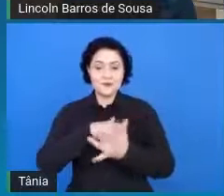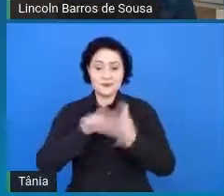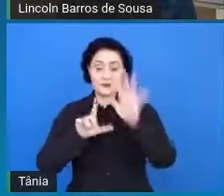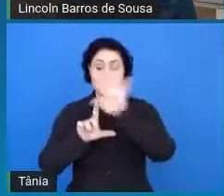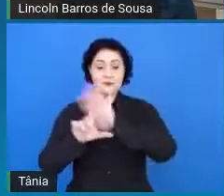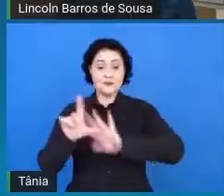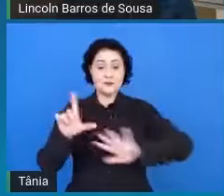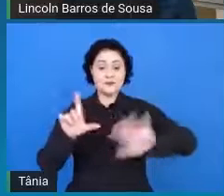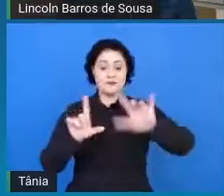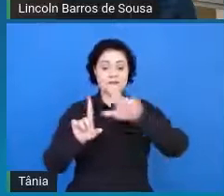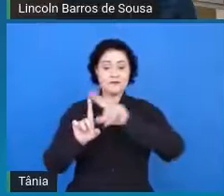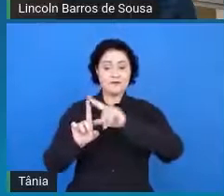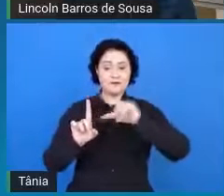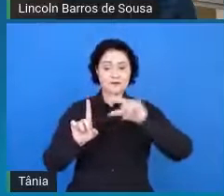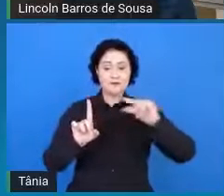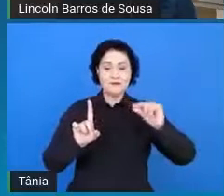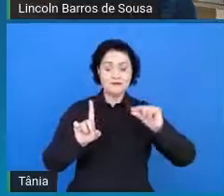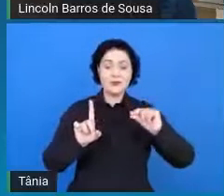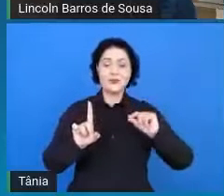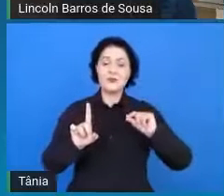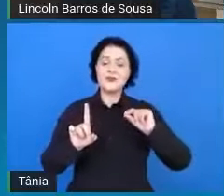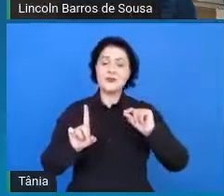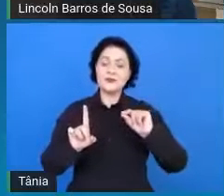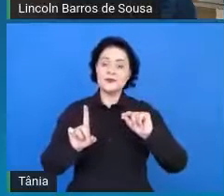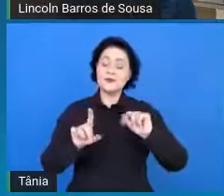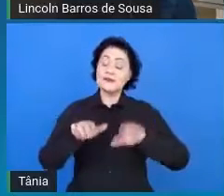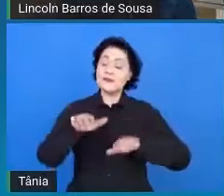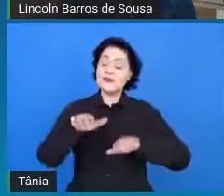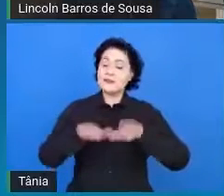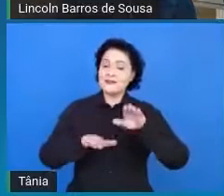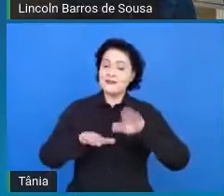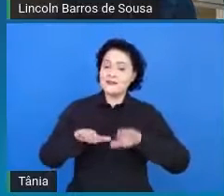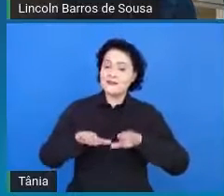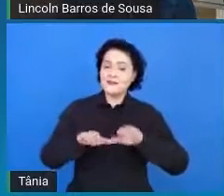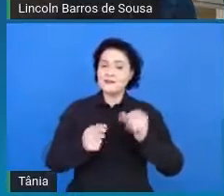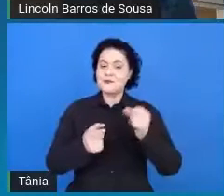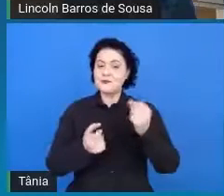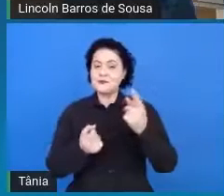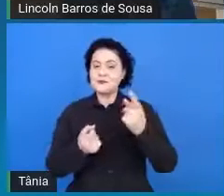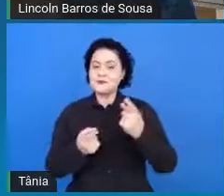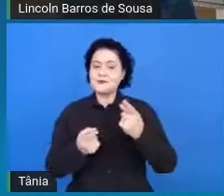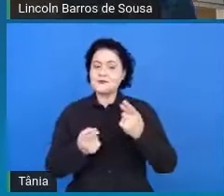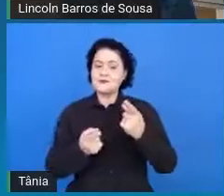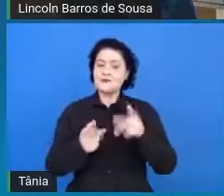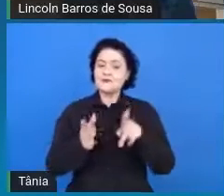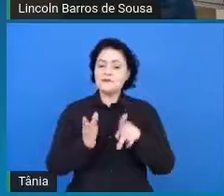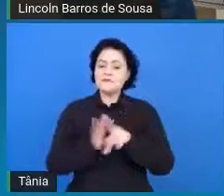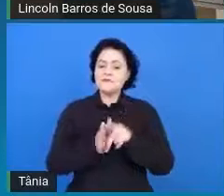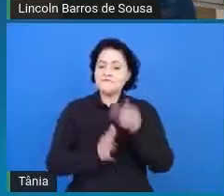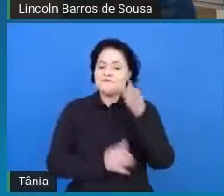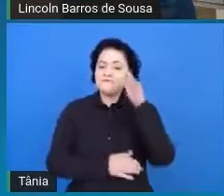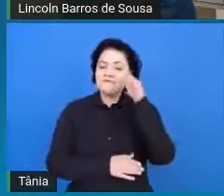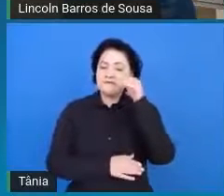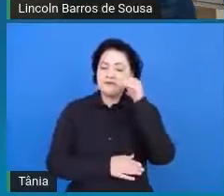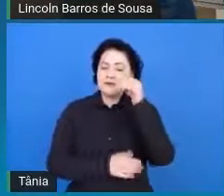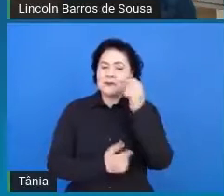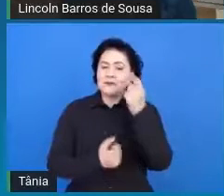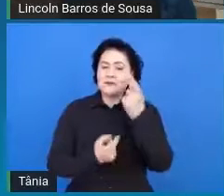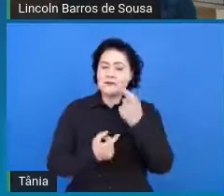plataformas digitais o dele vez em quando manifestam algumas curiosidades